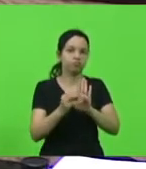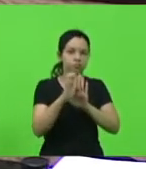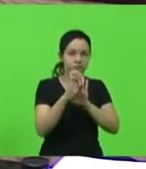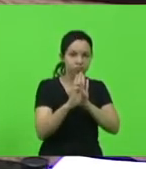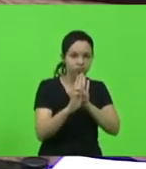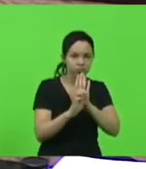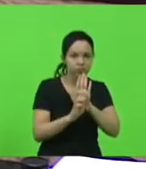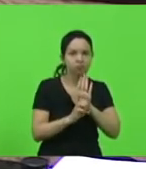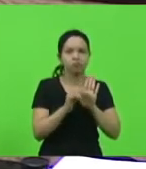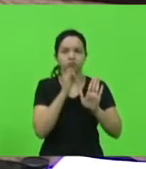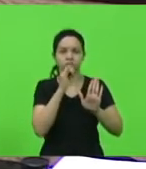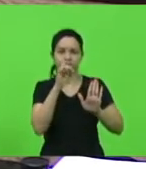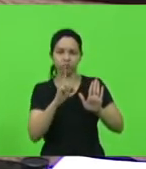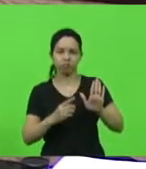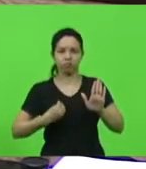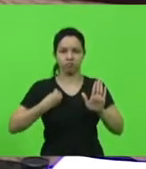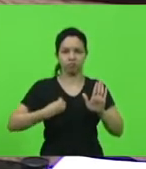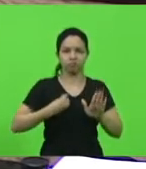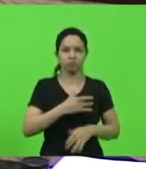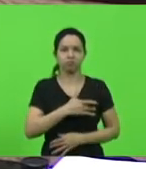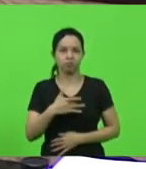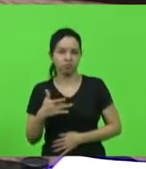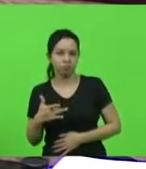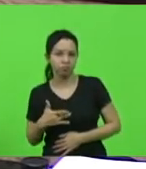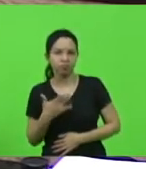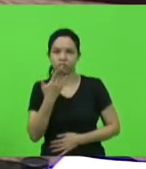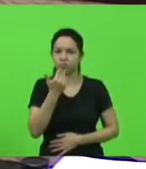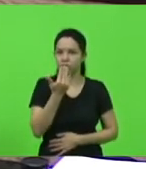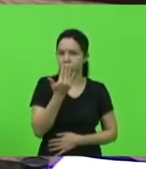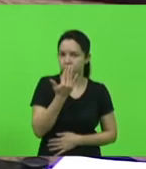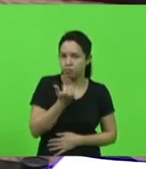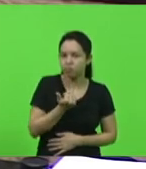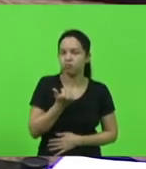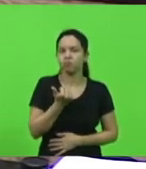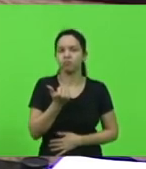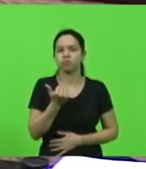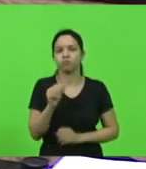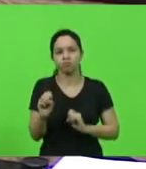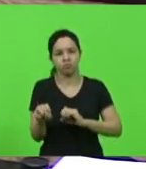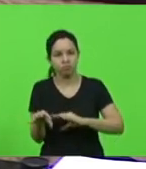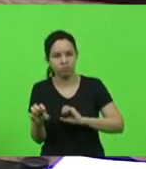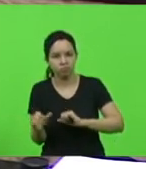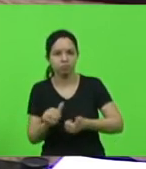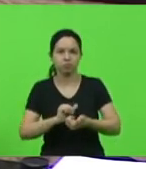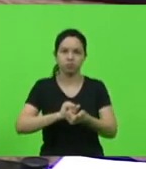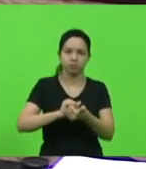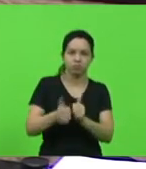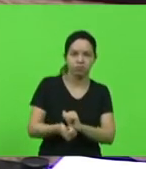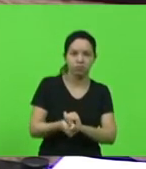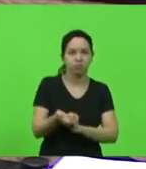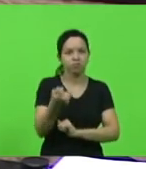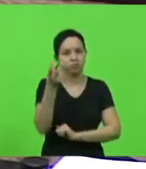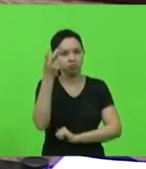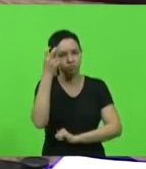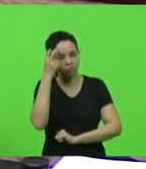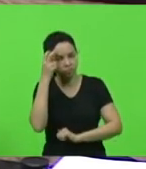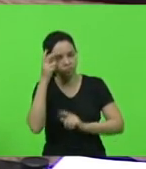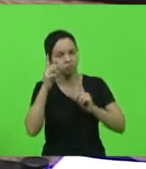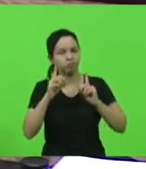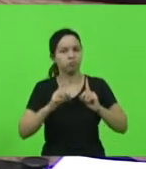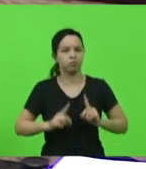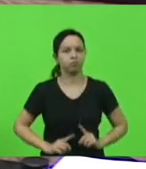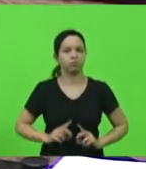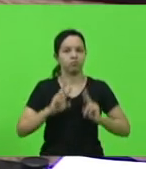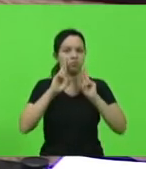direito à vida, à saúde, à alimentação, à educação, esporte, cultura, à dignidade e ao